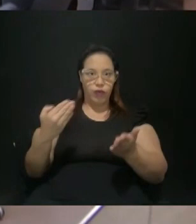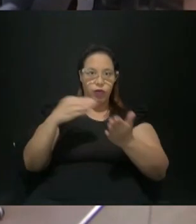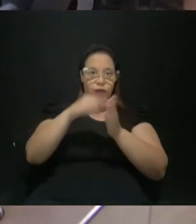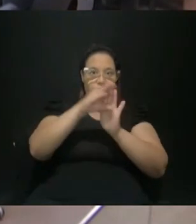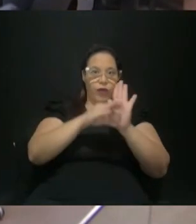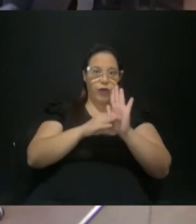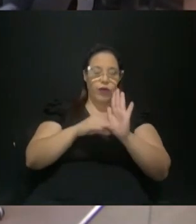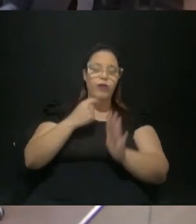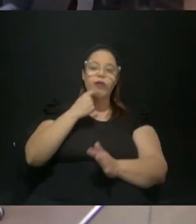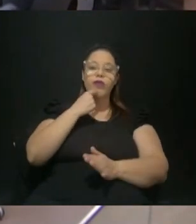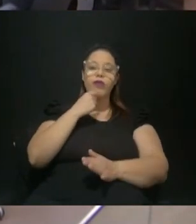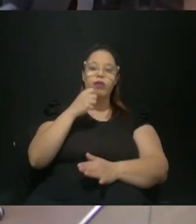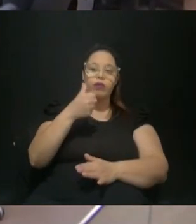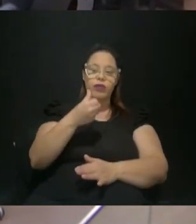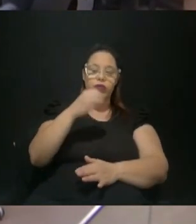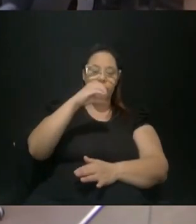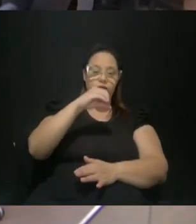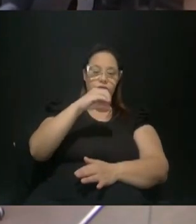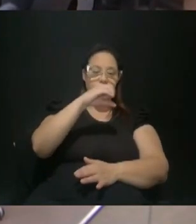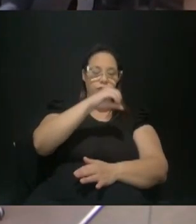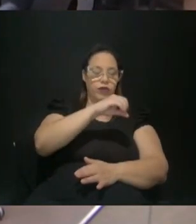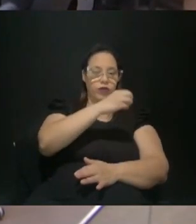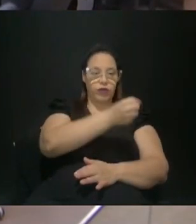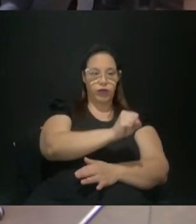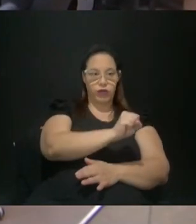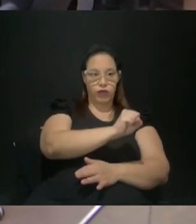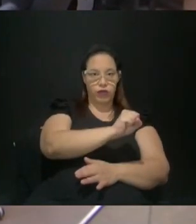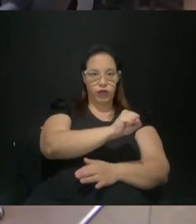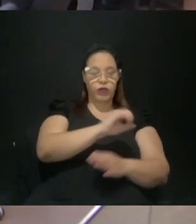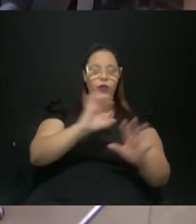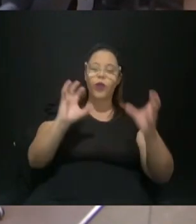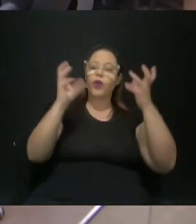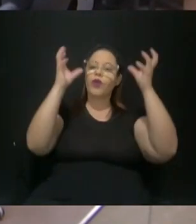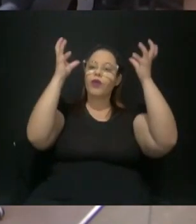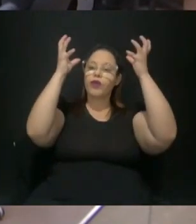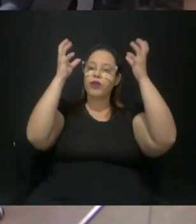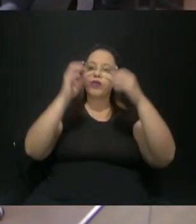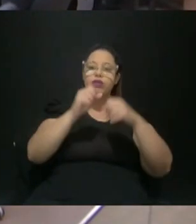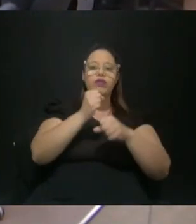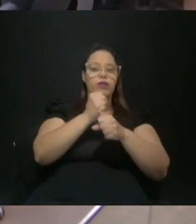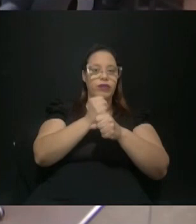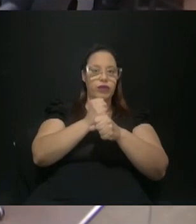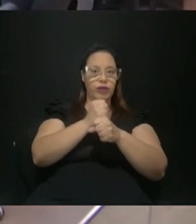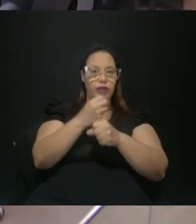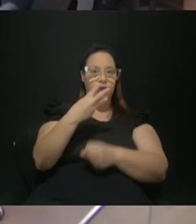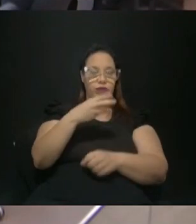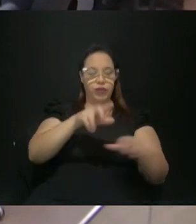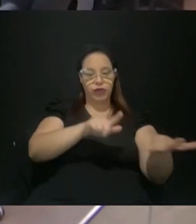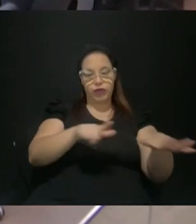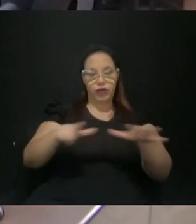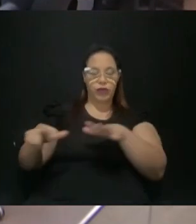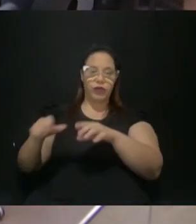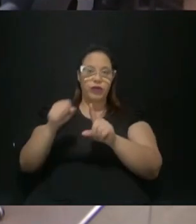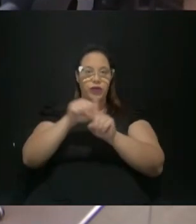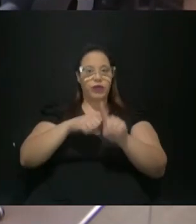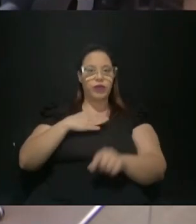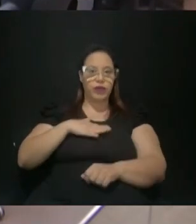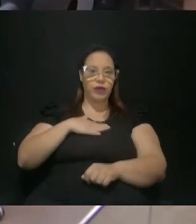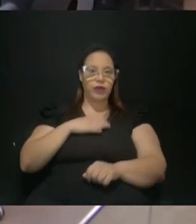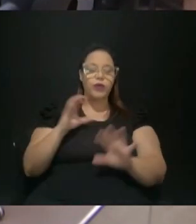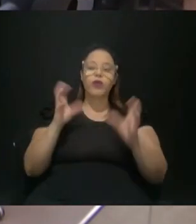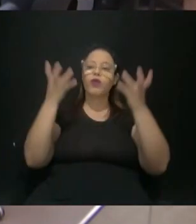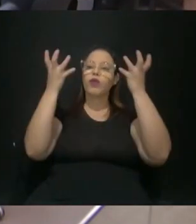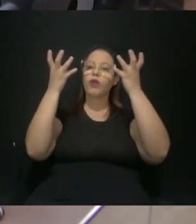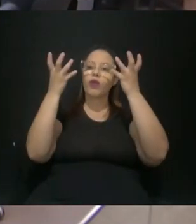em 1998 e é comemorada todo ano na 3ª semana de agosto. O evento, realizado